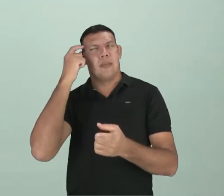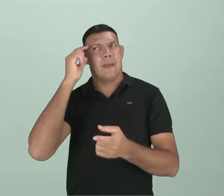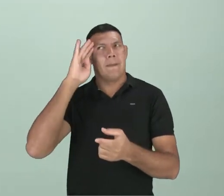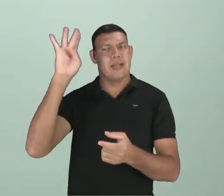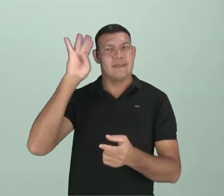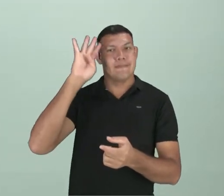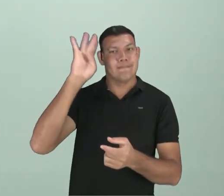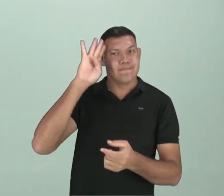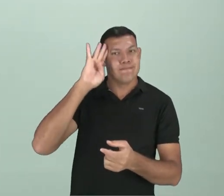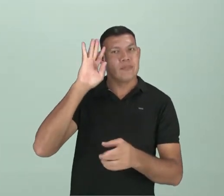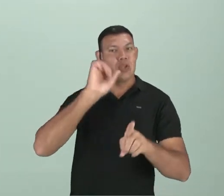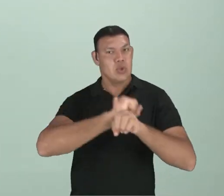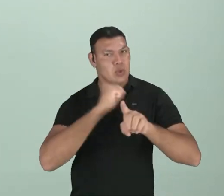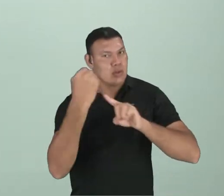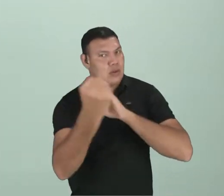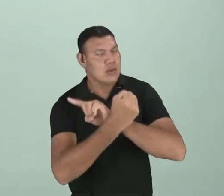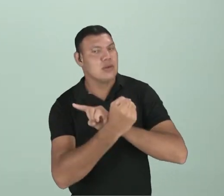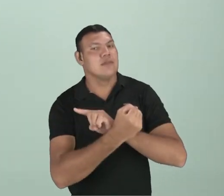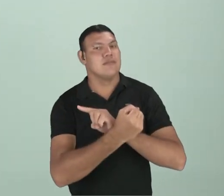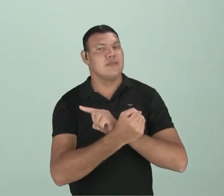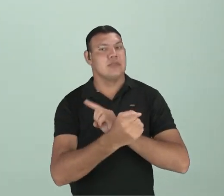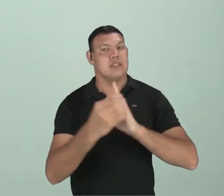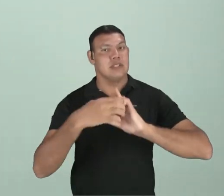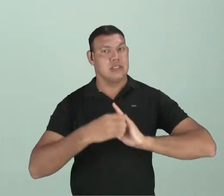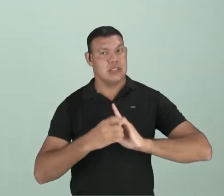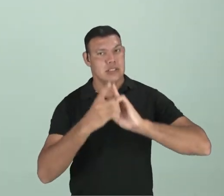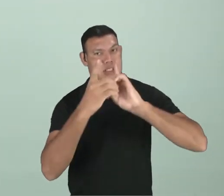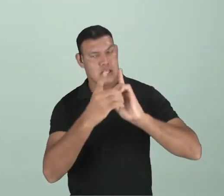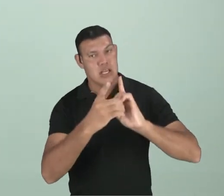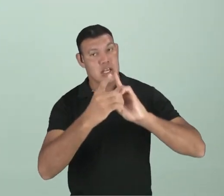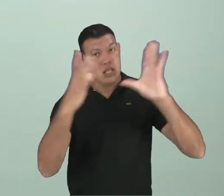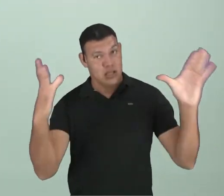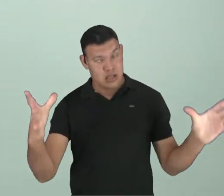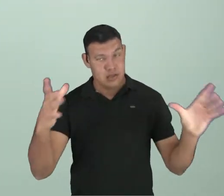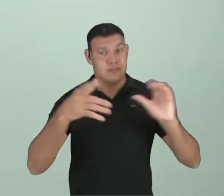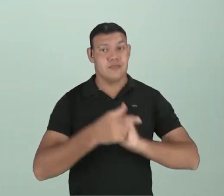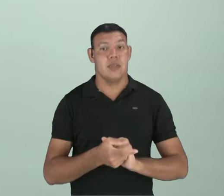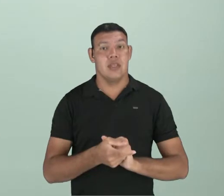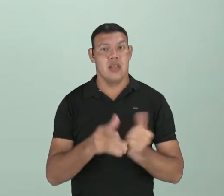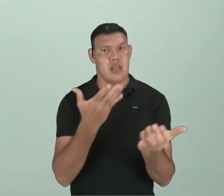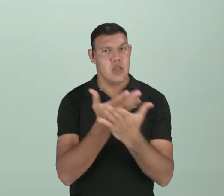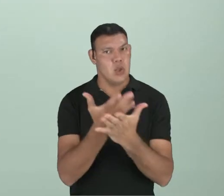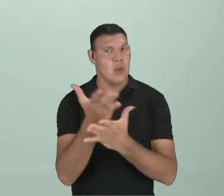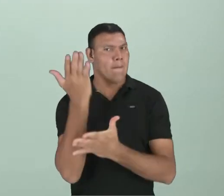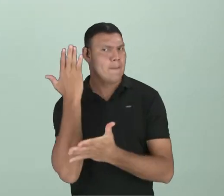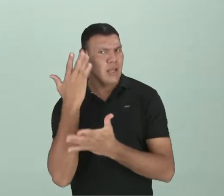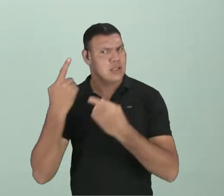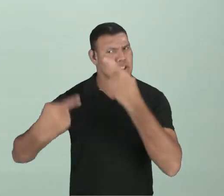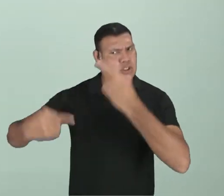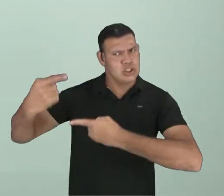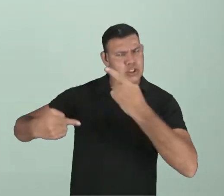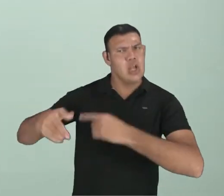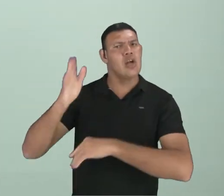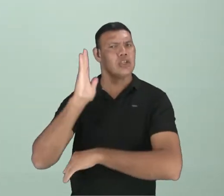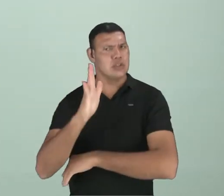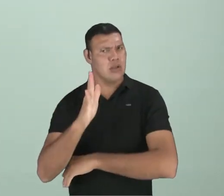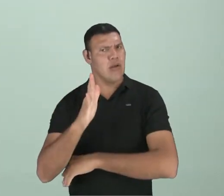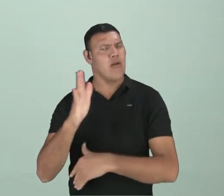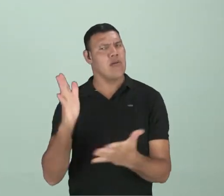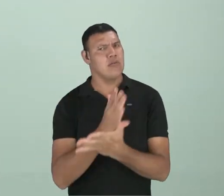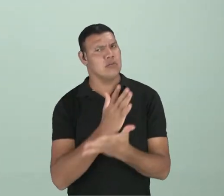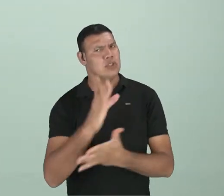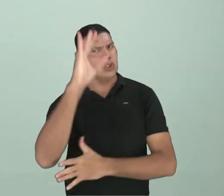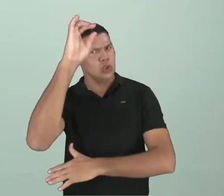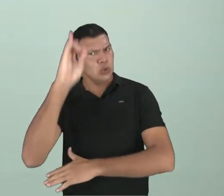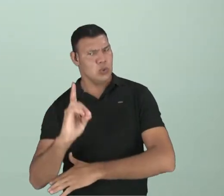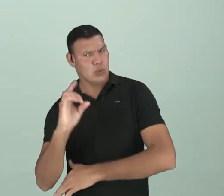democrática. E como nós discutimos na aula passada, algumas vezes, né, alguns direitos que